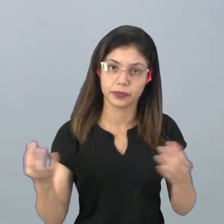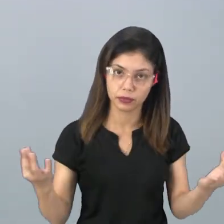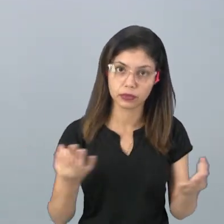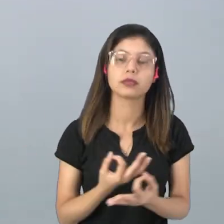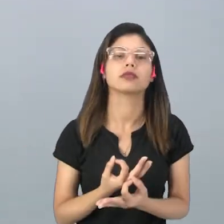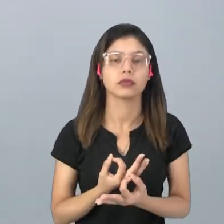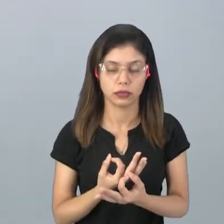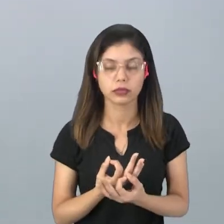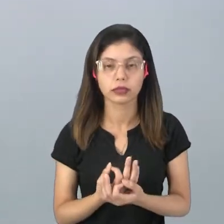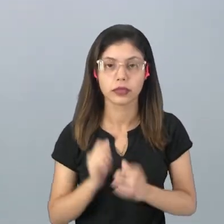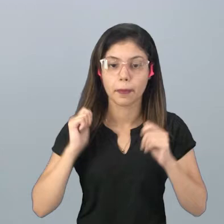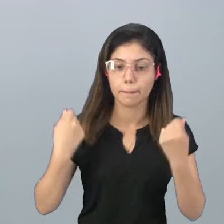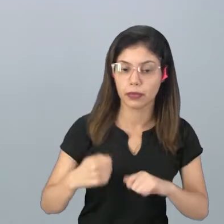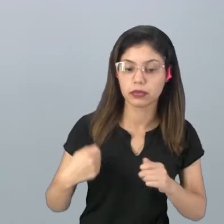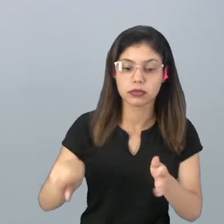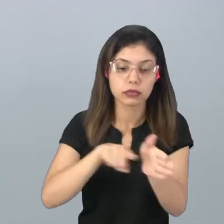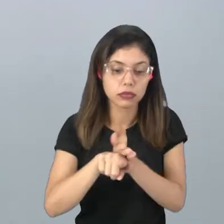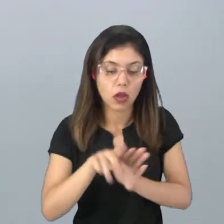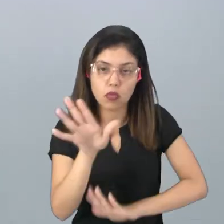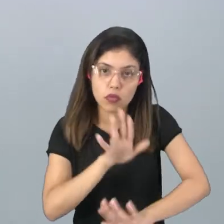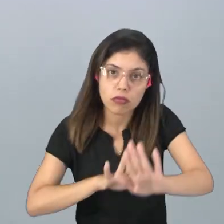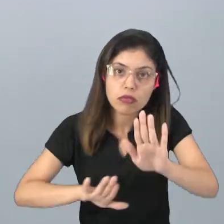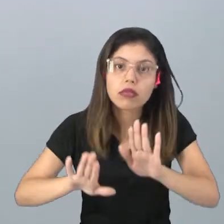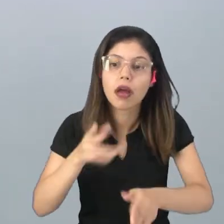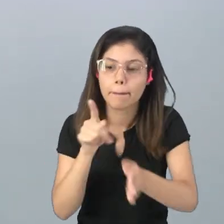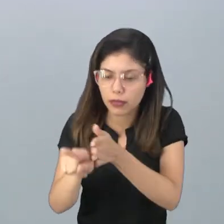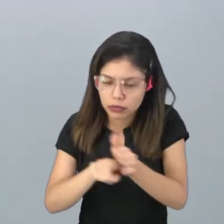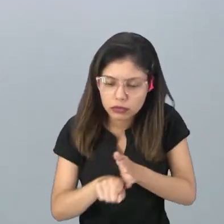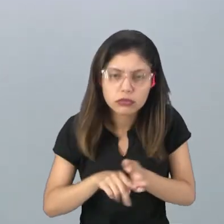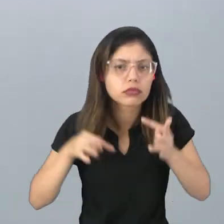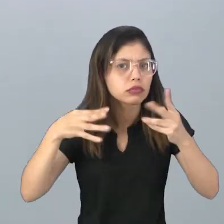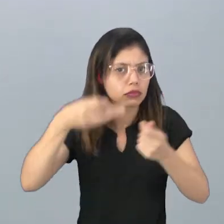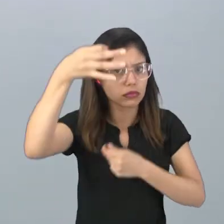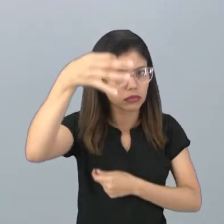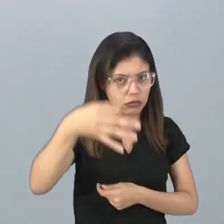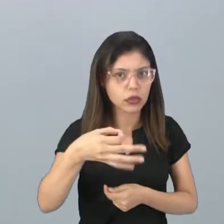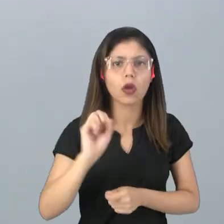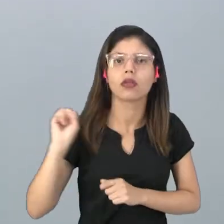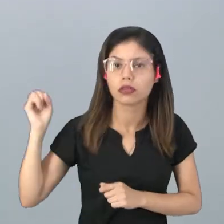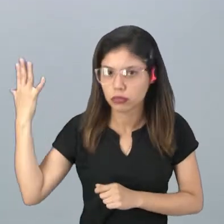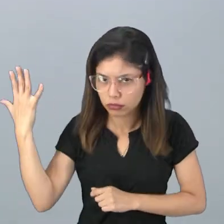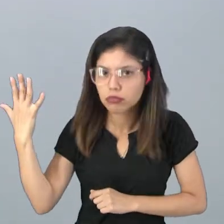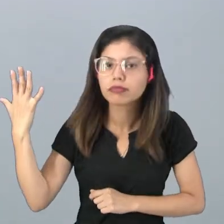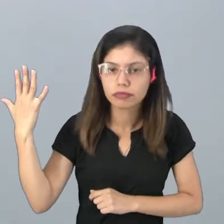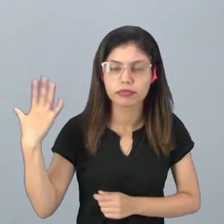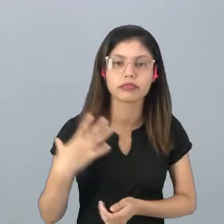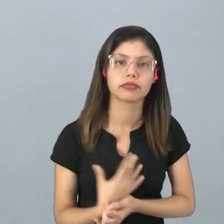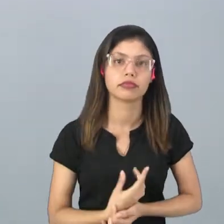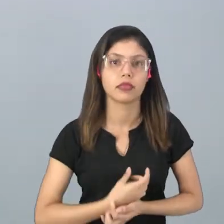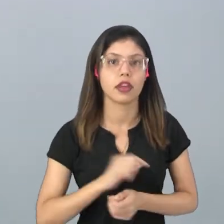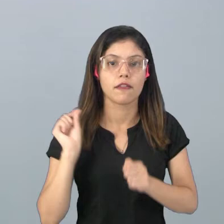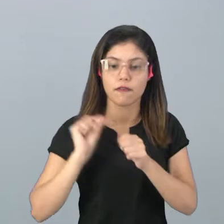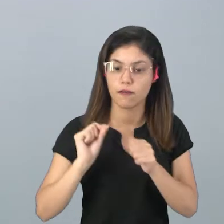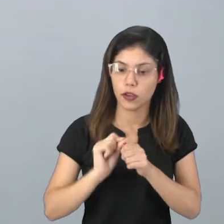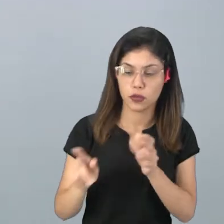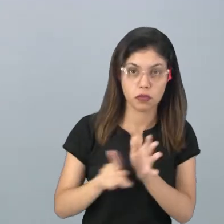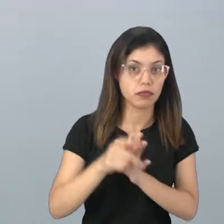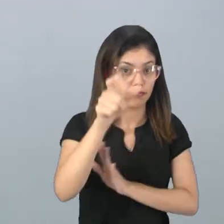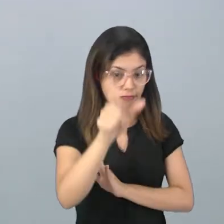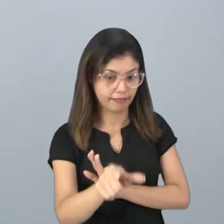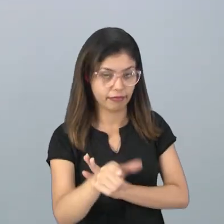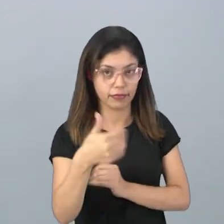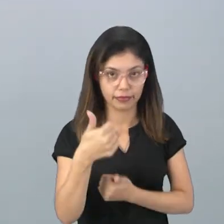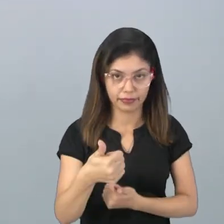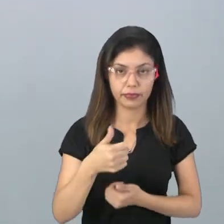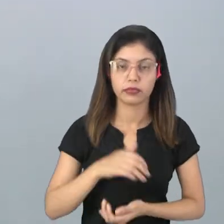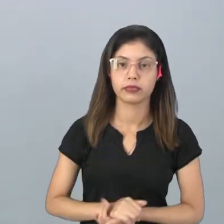não. Tá? Como eu estou escrevendo sobre a vida de outra pessoa, eu preciso ter esse cuidado, pesquisar de maneira correta o que realmente aconteceu, o que realmente foi